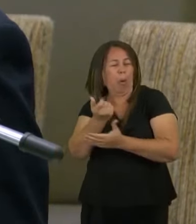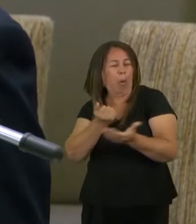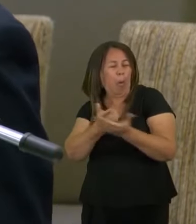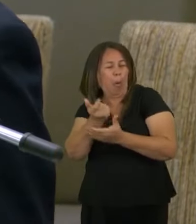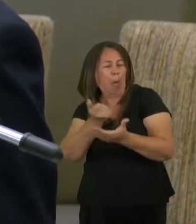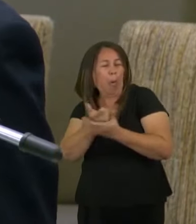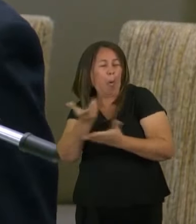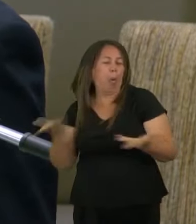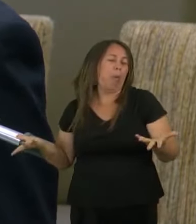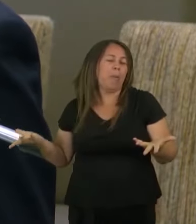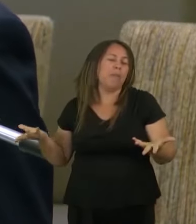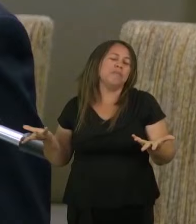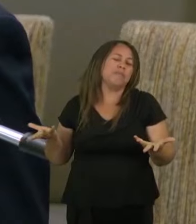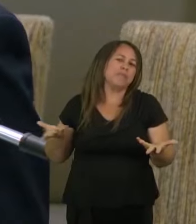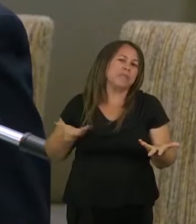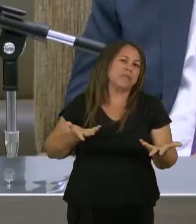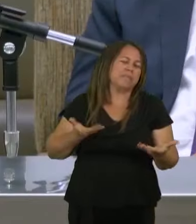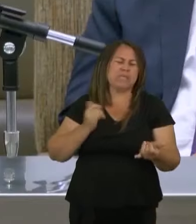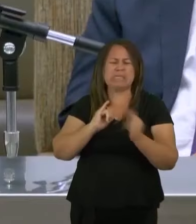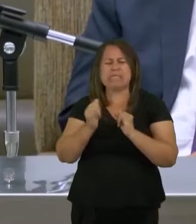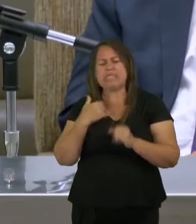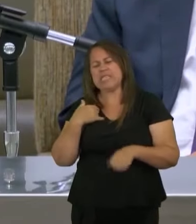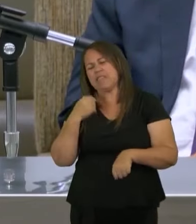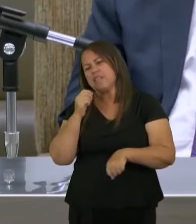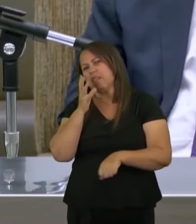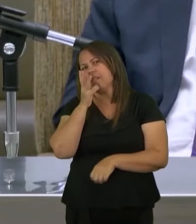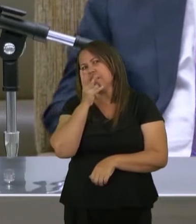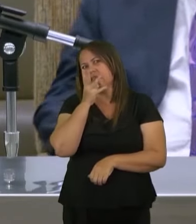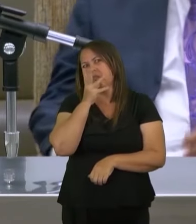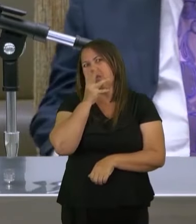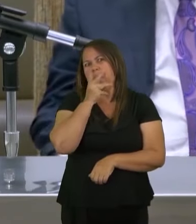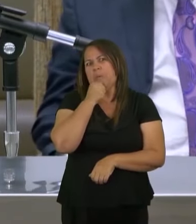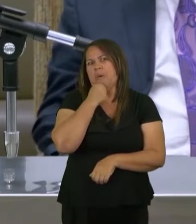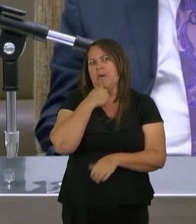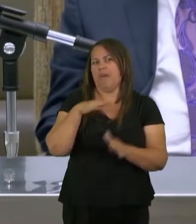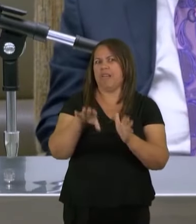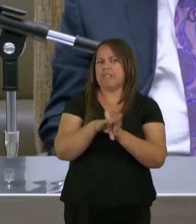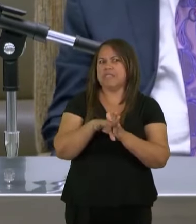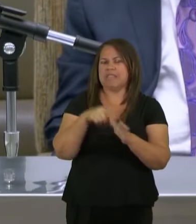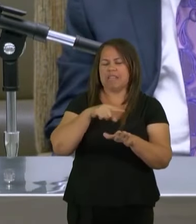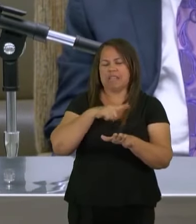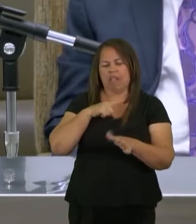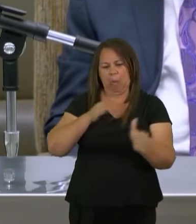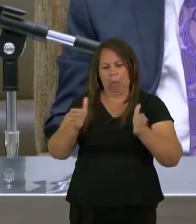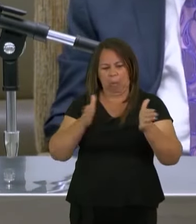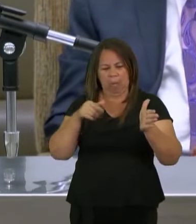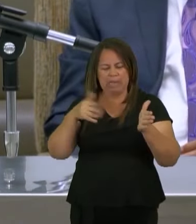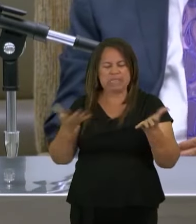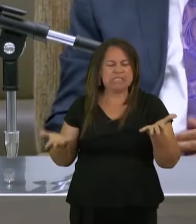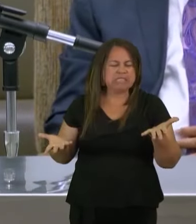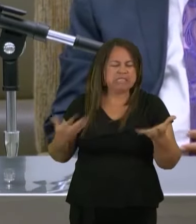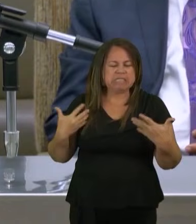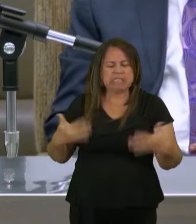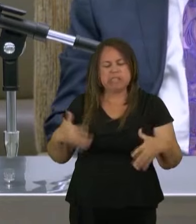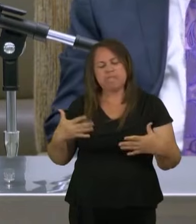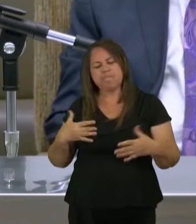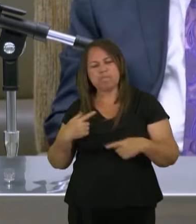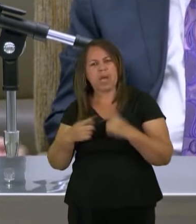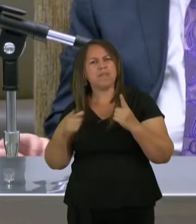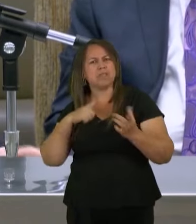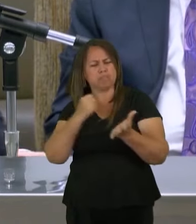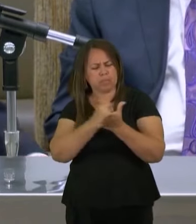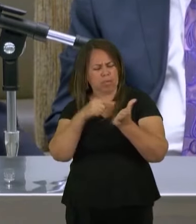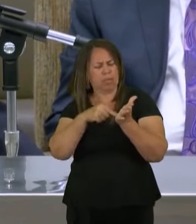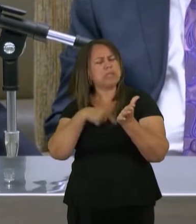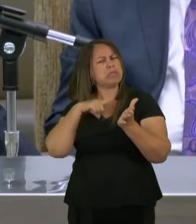online e o material não chega, tem um prazo para chegar, mas o documento que você tem em mãos